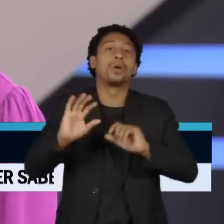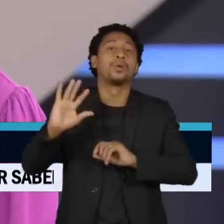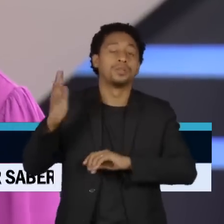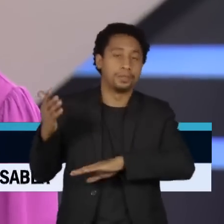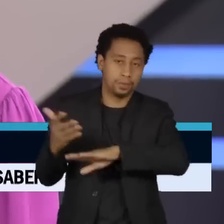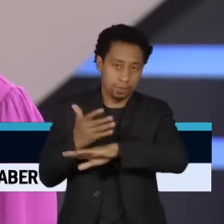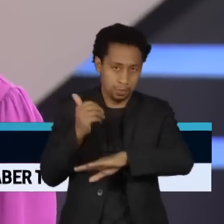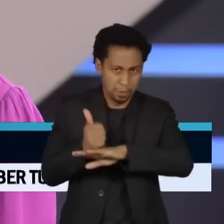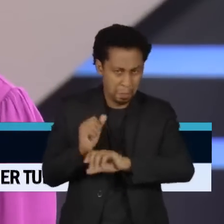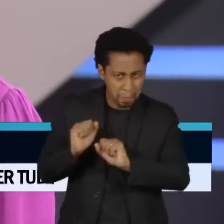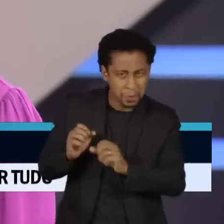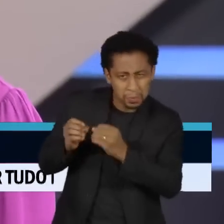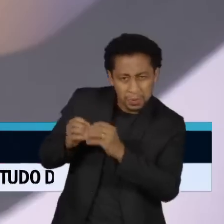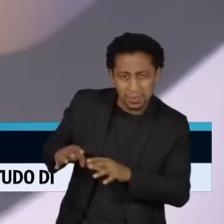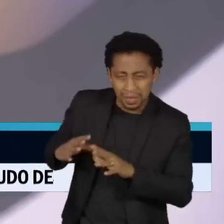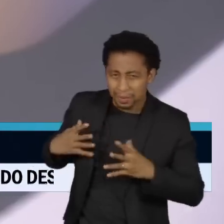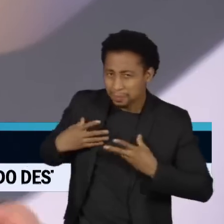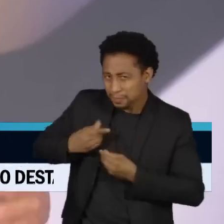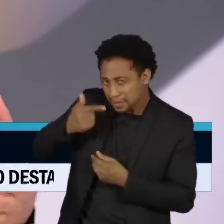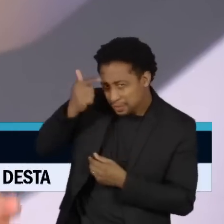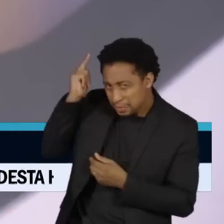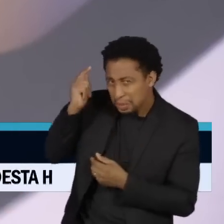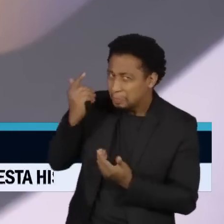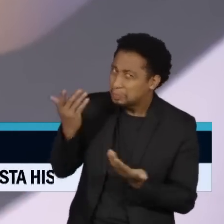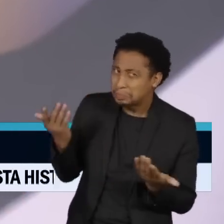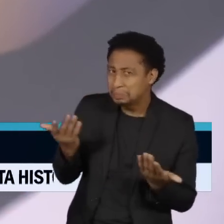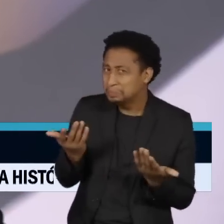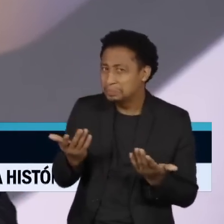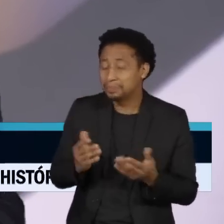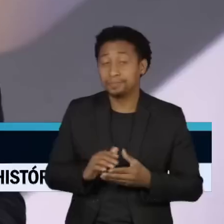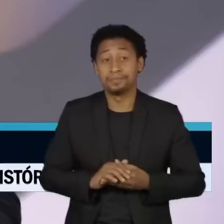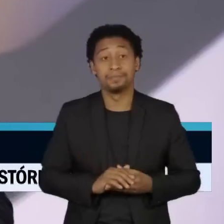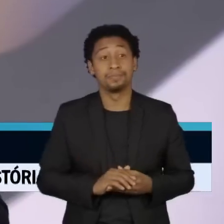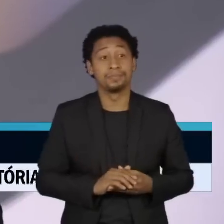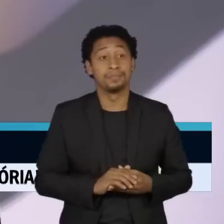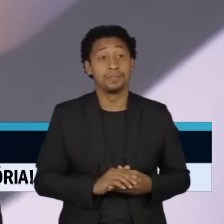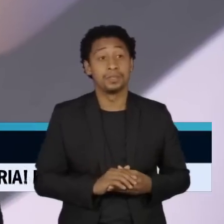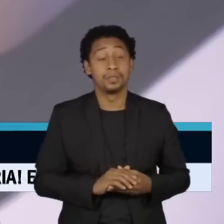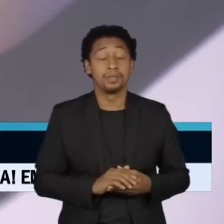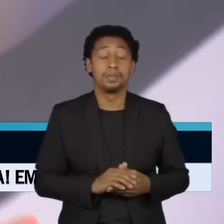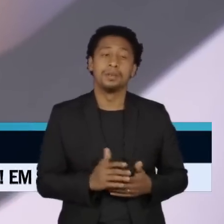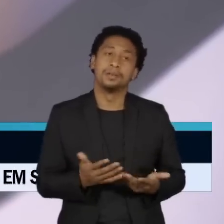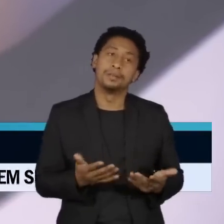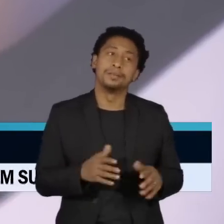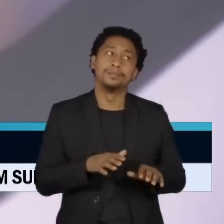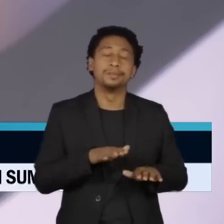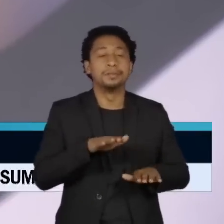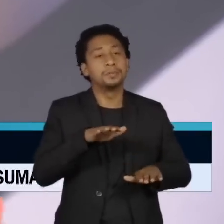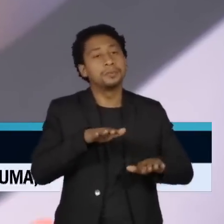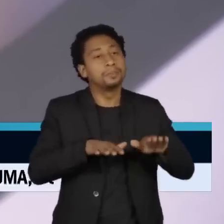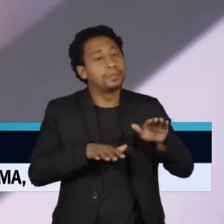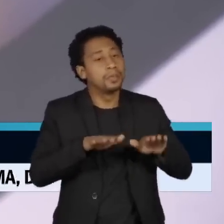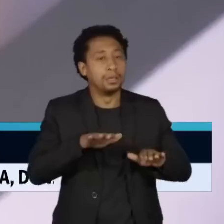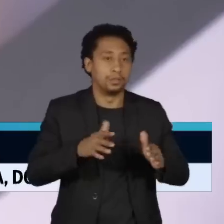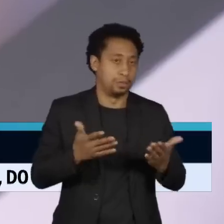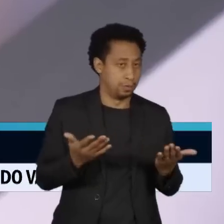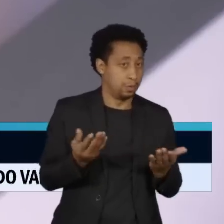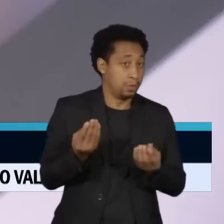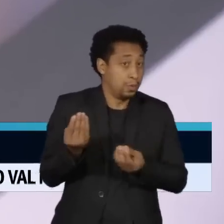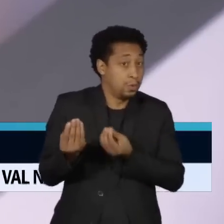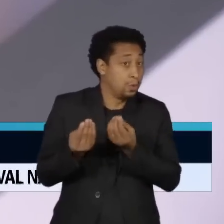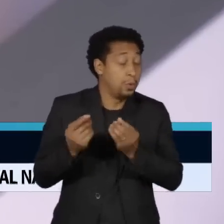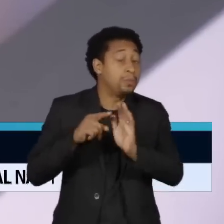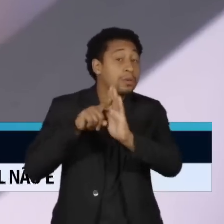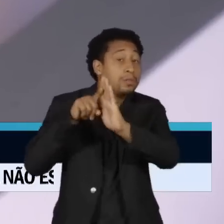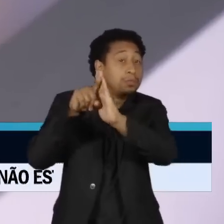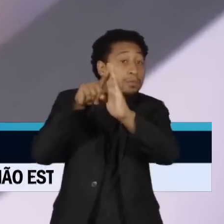ministro de alguma forma? Olha, eu acho que aí vai depender também da postura que vai ser da investigação, né?